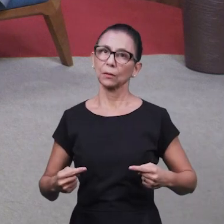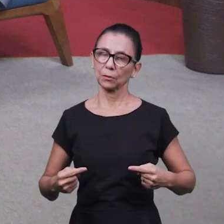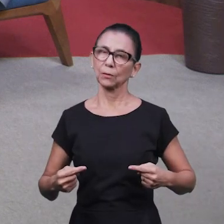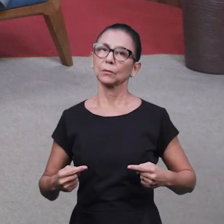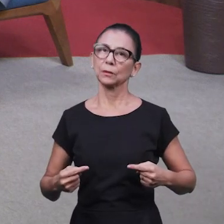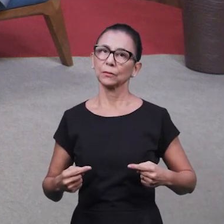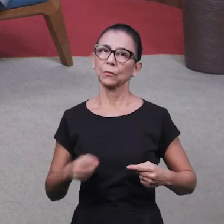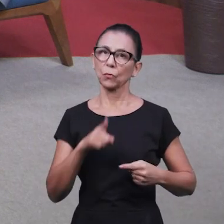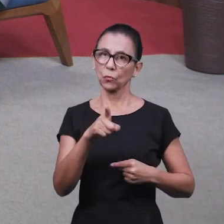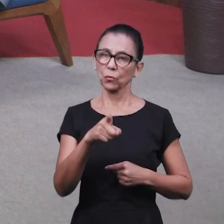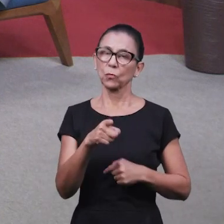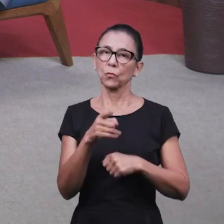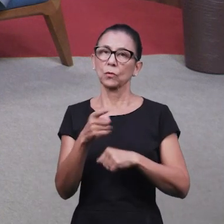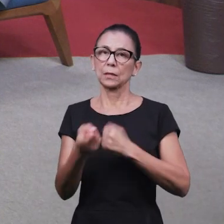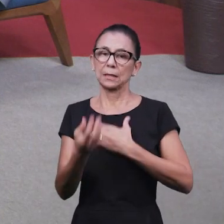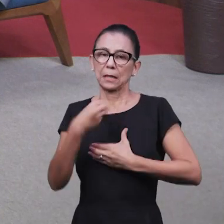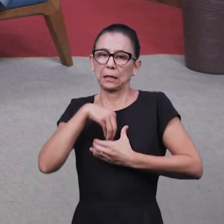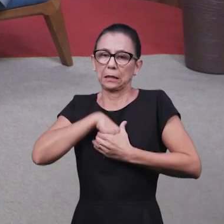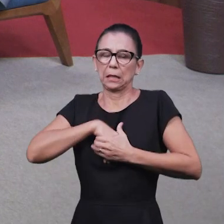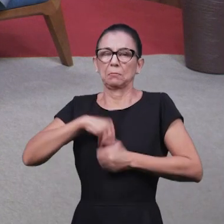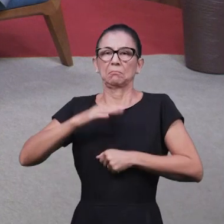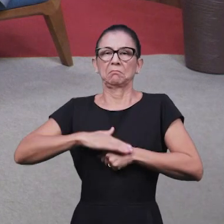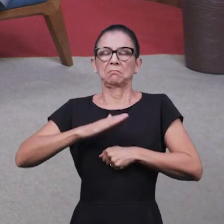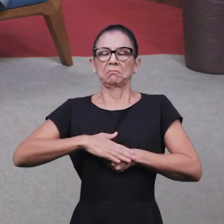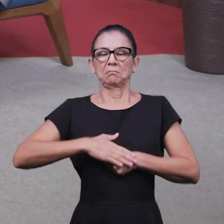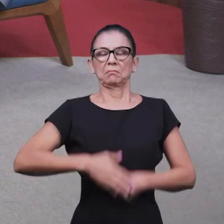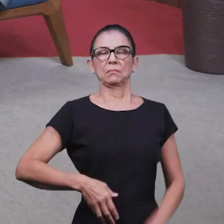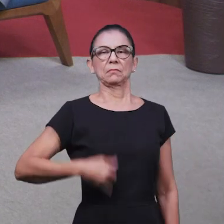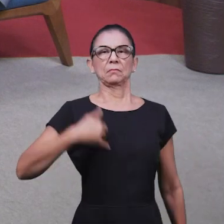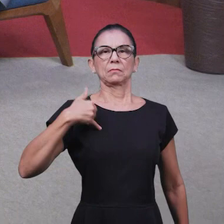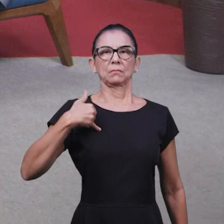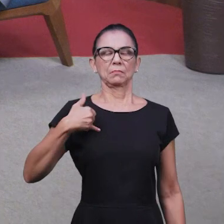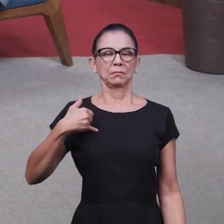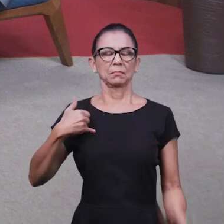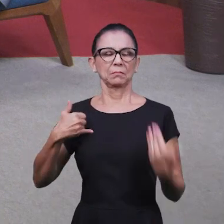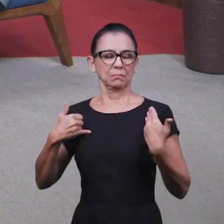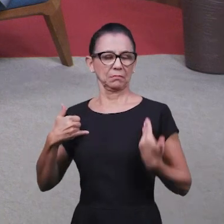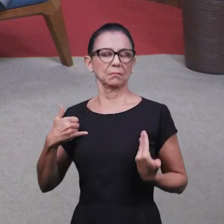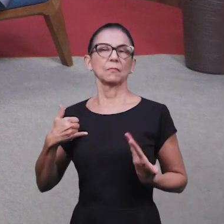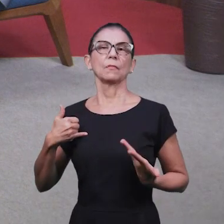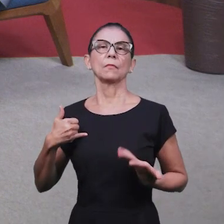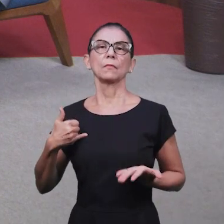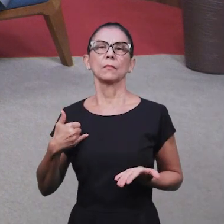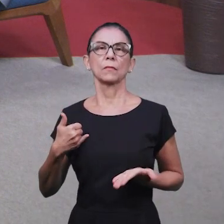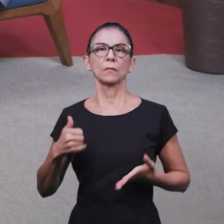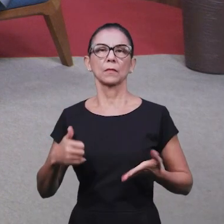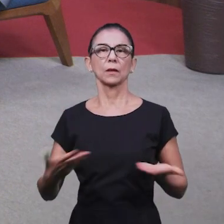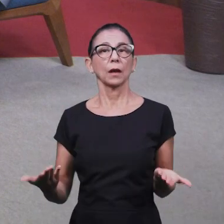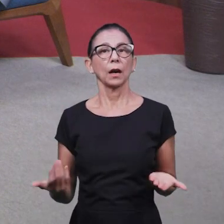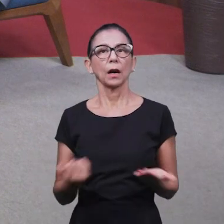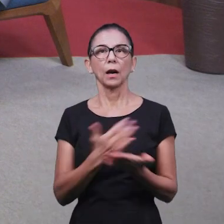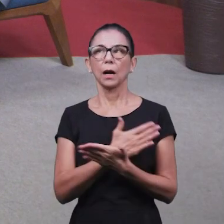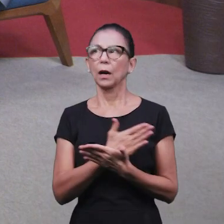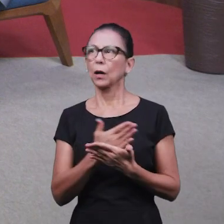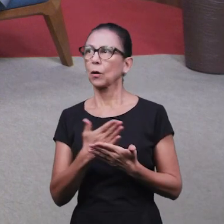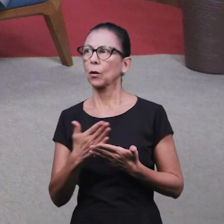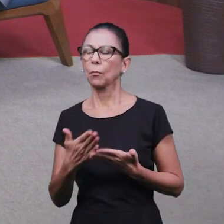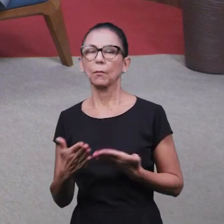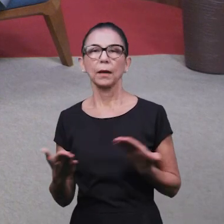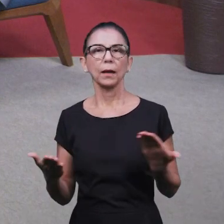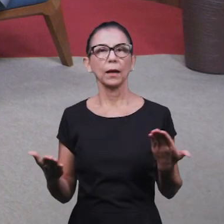hora, que é a oposição vinda da carne, ou seja, a pessoa se enche de si, ele se enche de si e começa a falar em seu próprio nome e